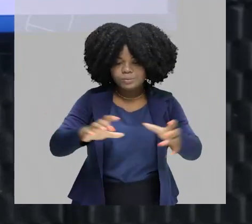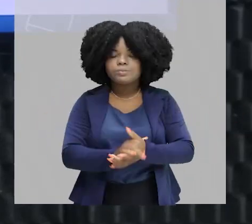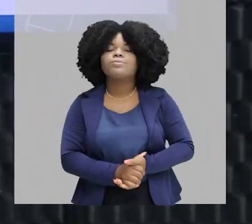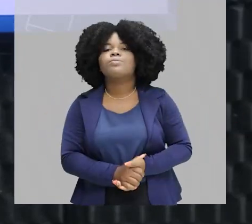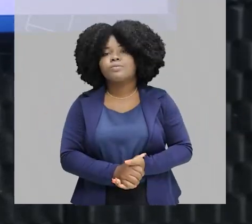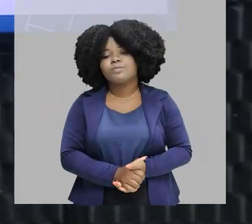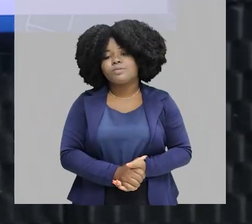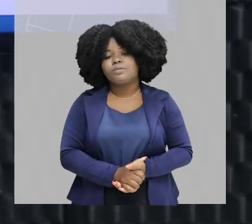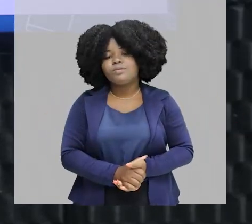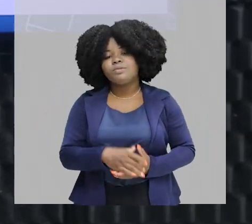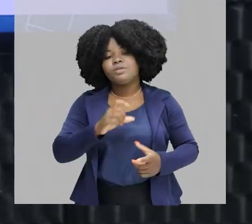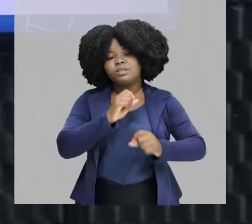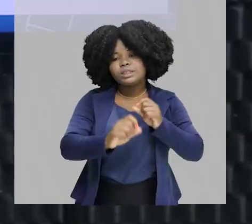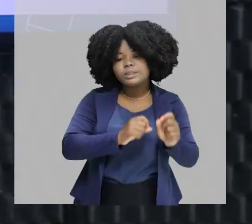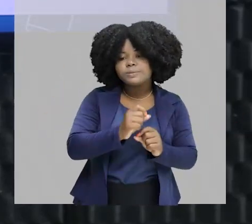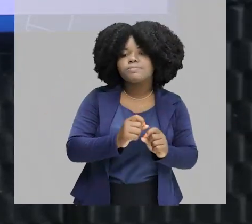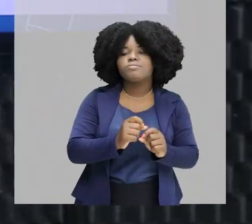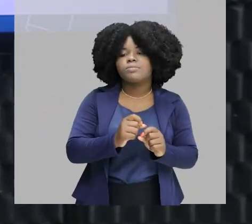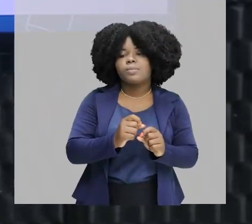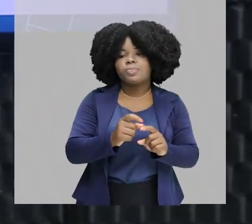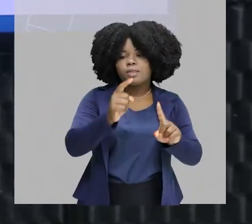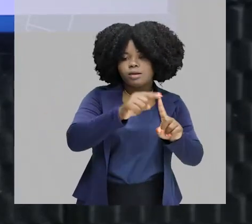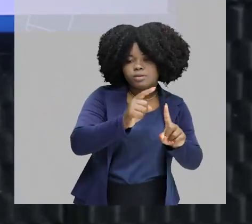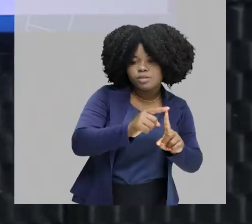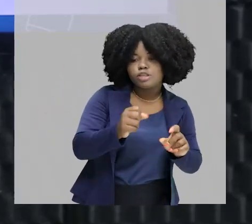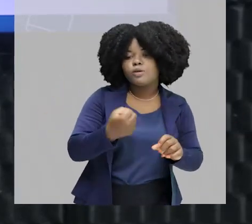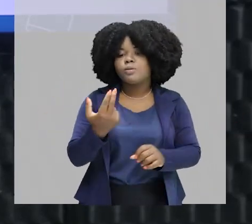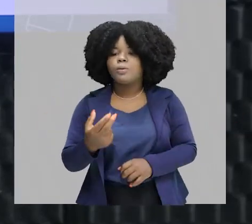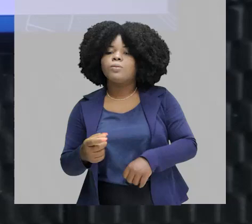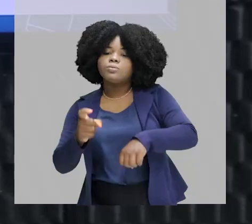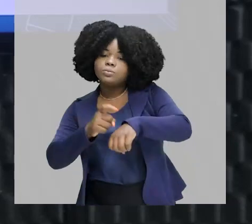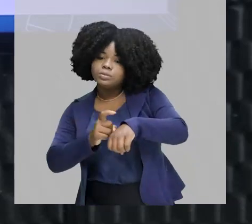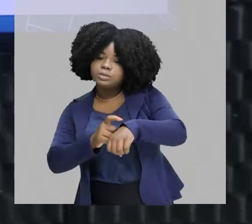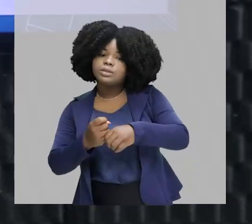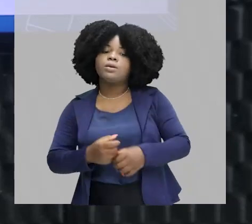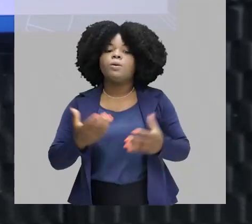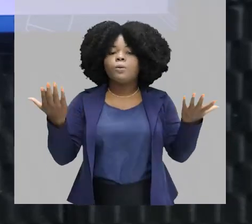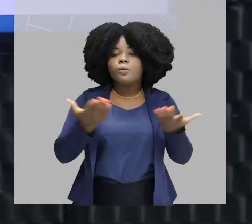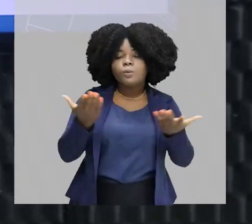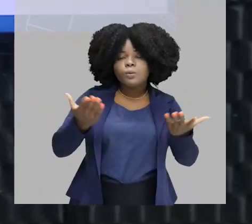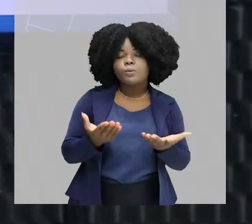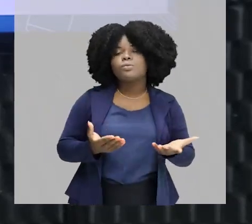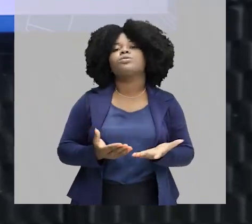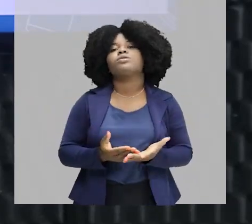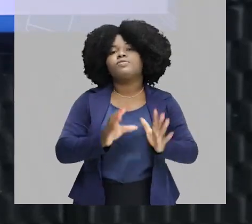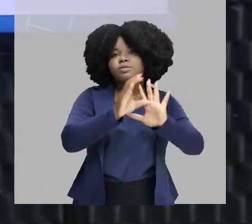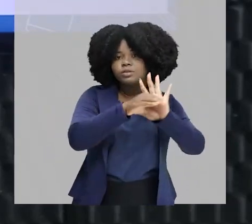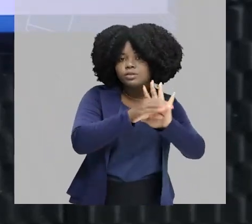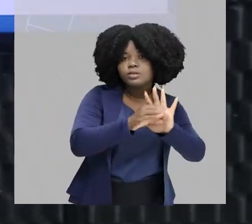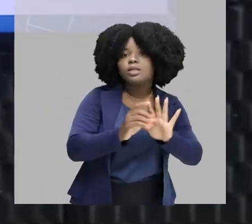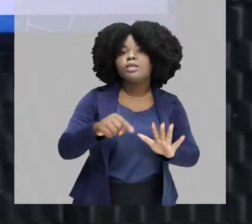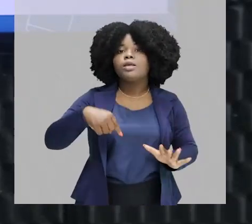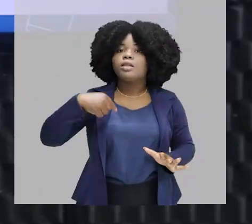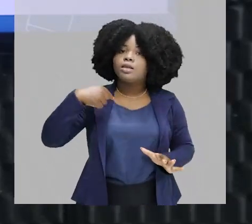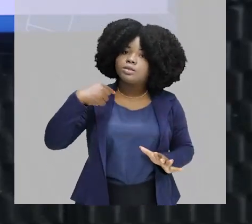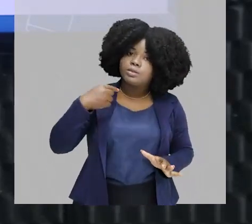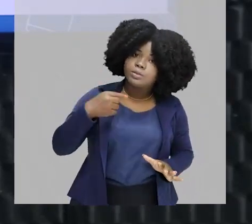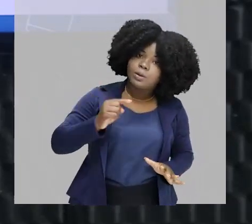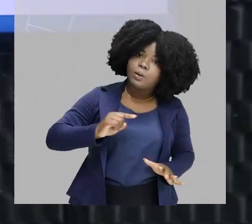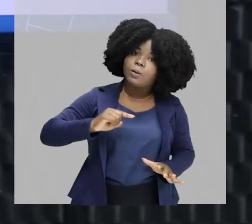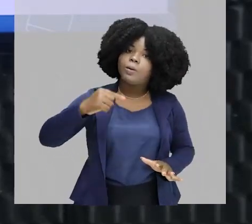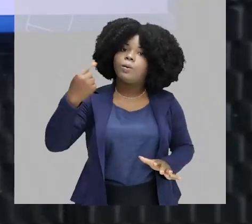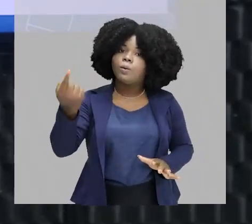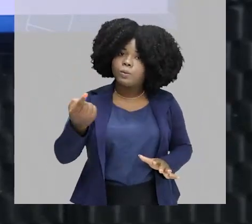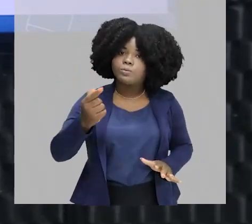considerando tanto o status quanto o tempo. Hoje nós vamos fazer uma introdução e nas próximas aulas vamos aprofundar um pouco